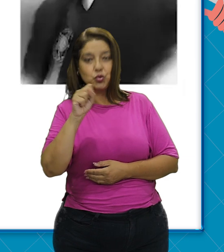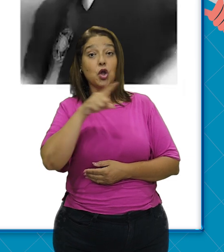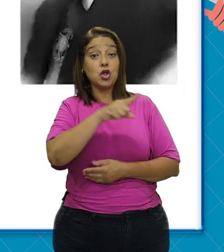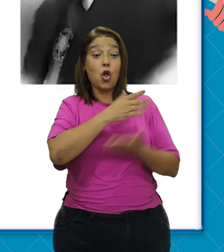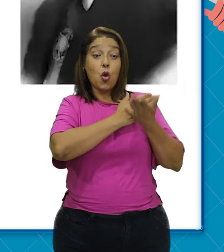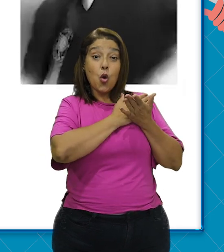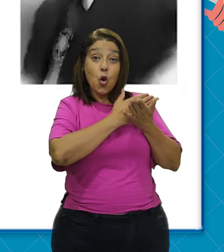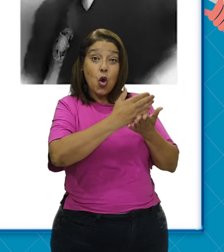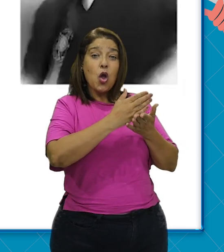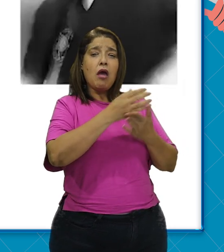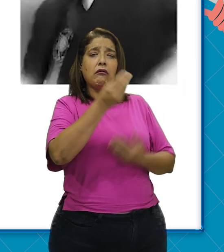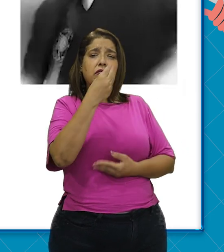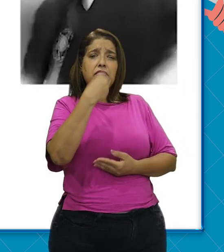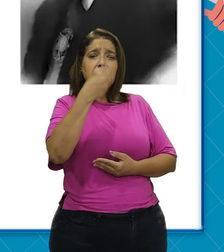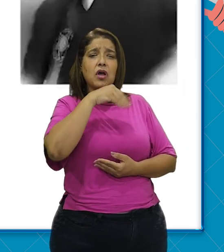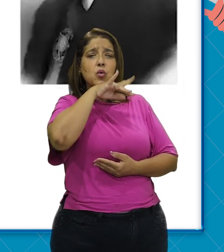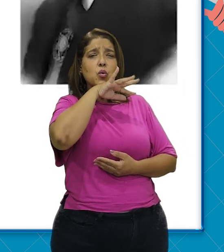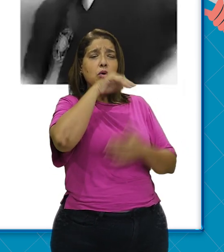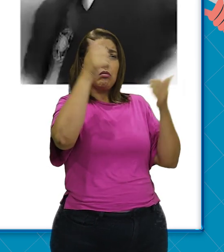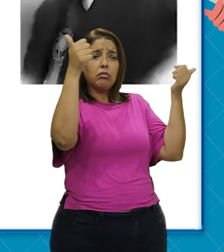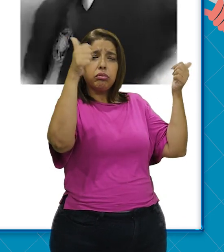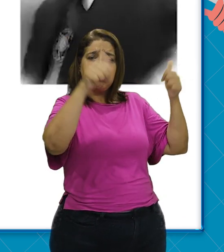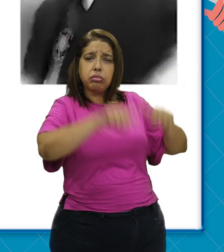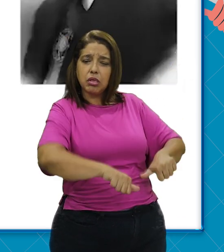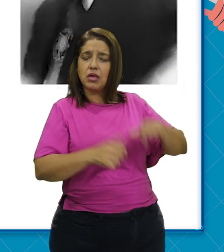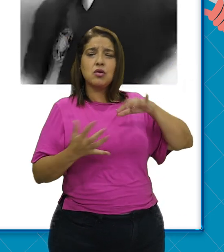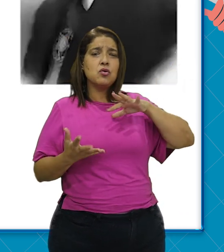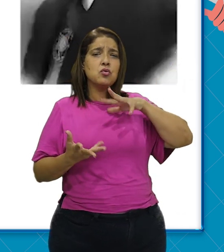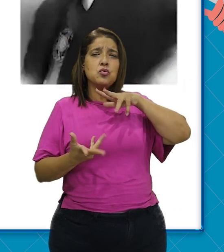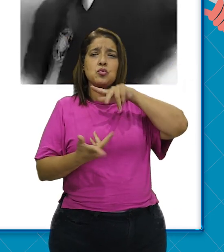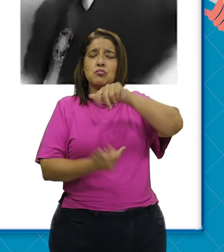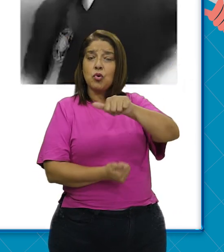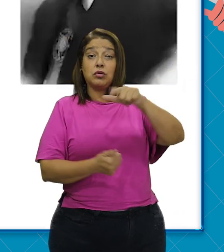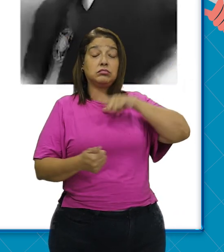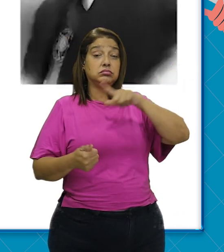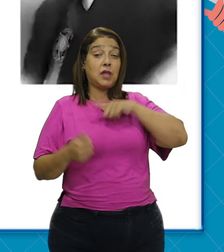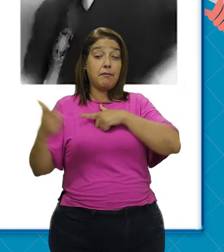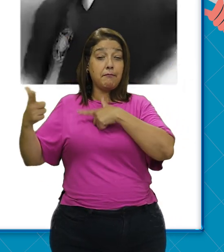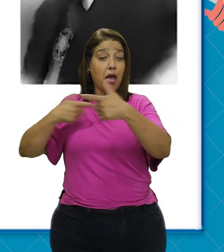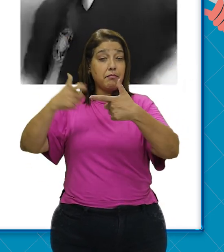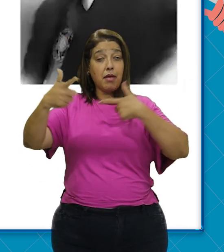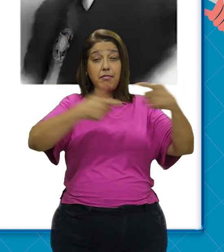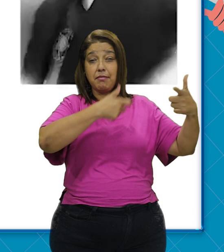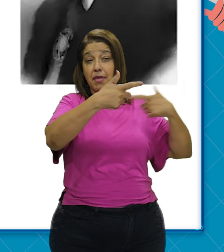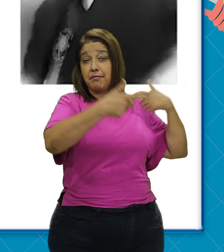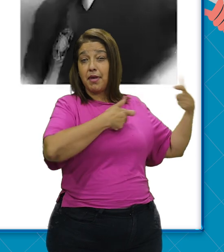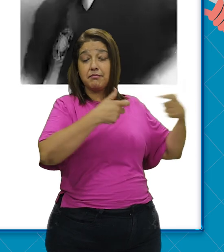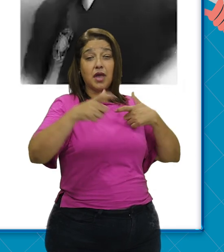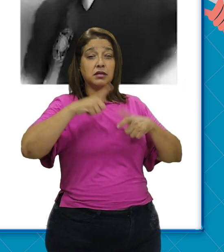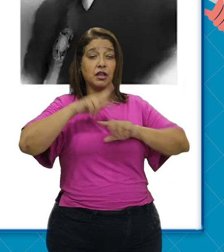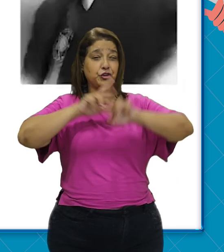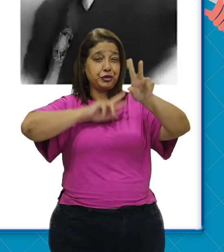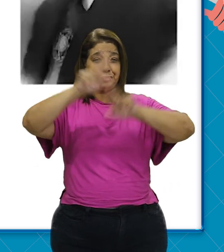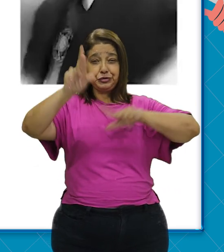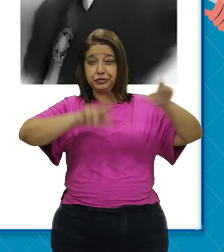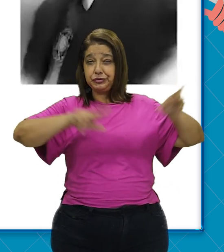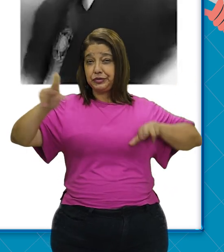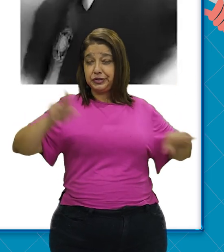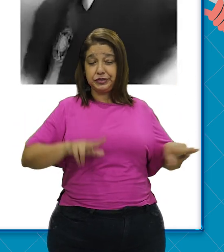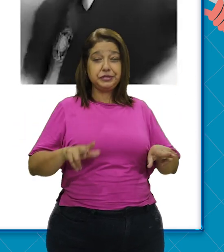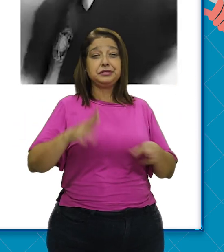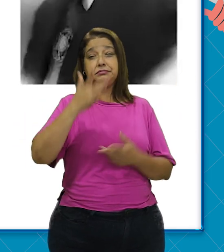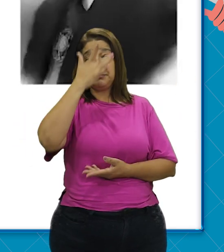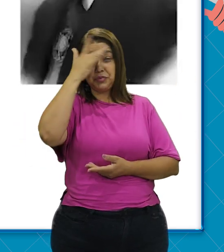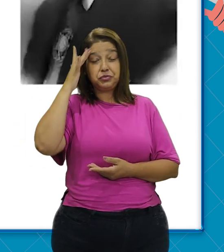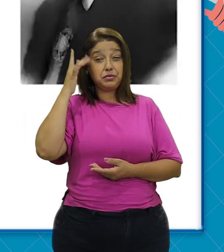a se enfraquecer. O mundo estava super movimentado, com a circulação de diferentes pensamentos e inovações.